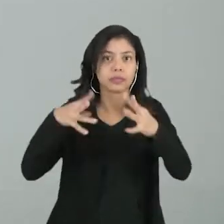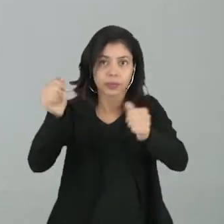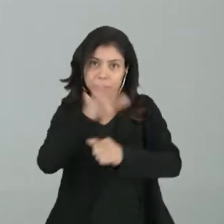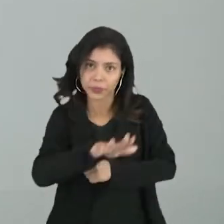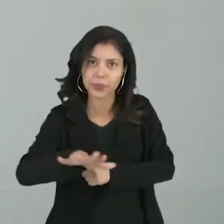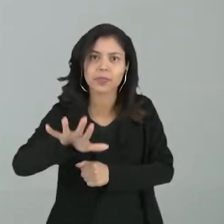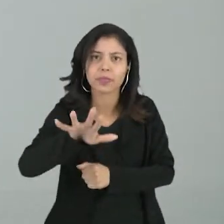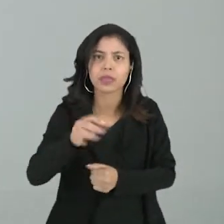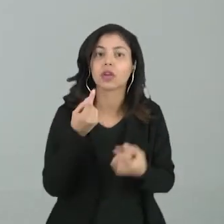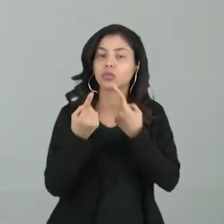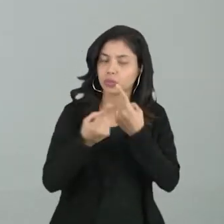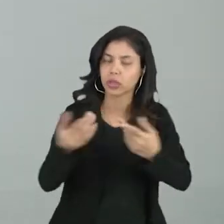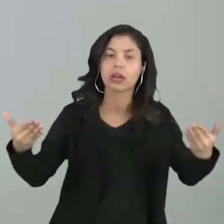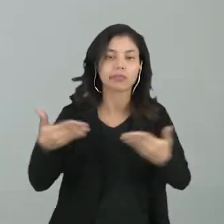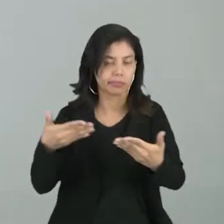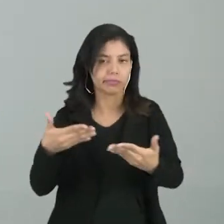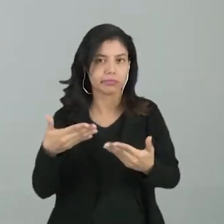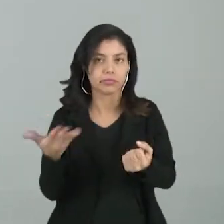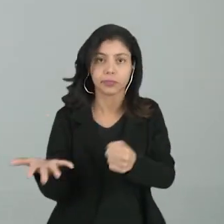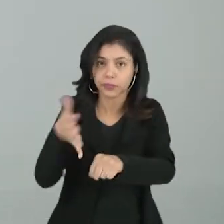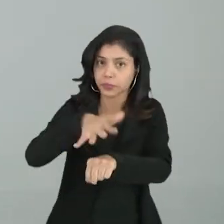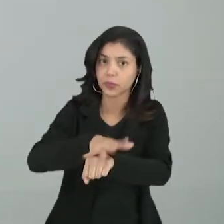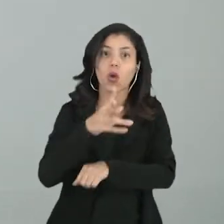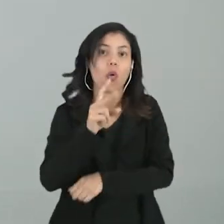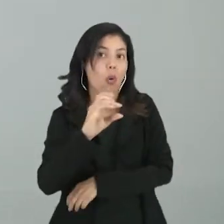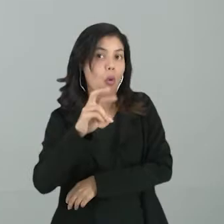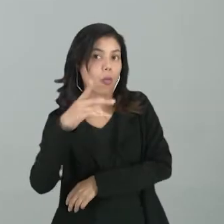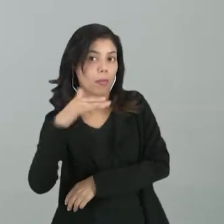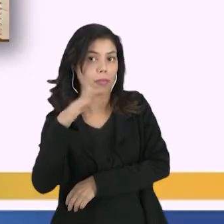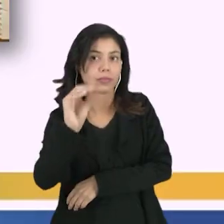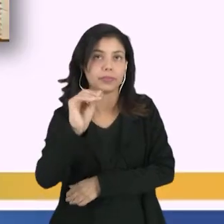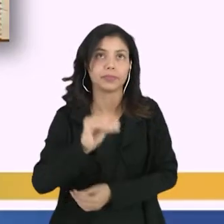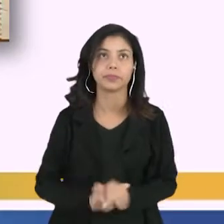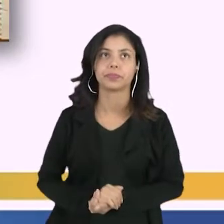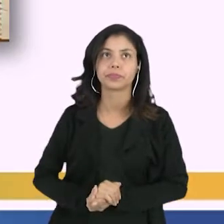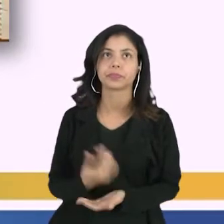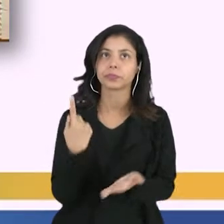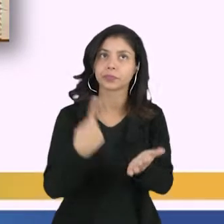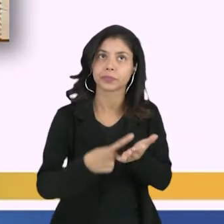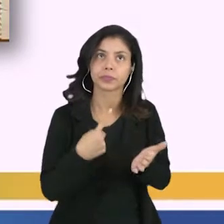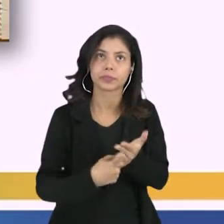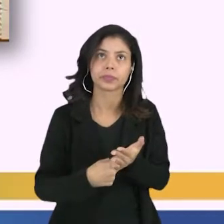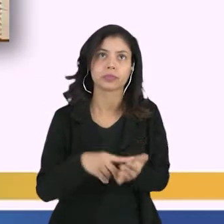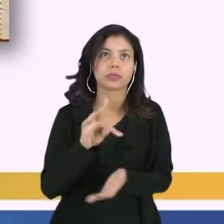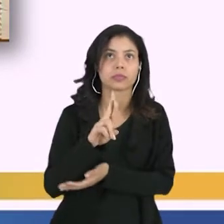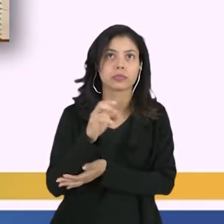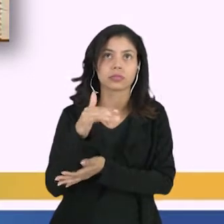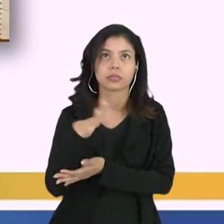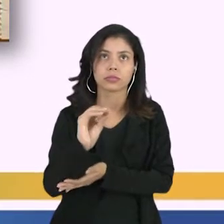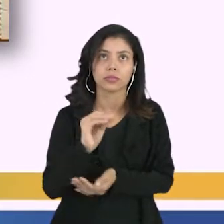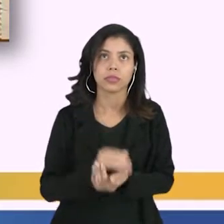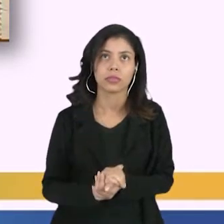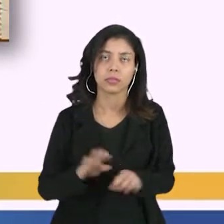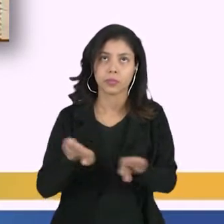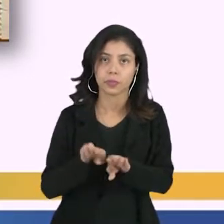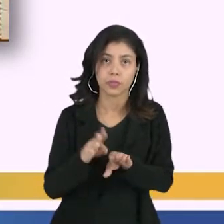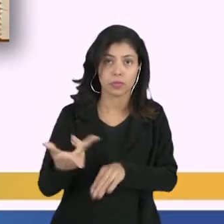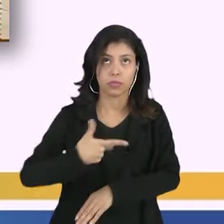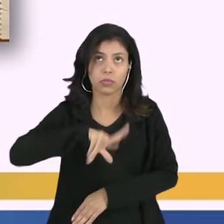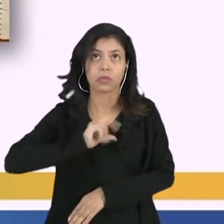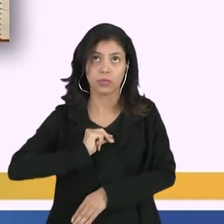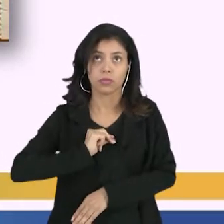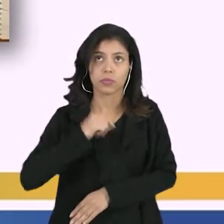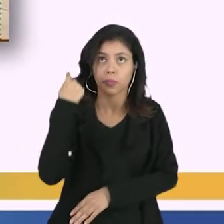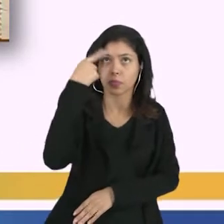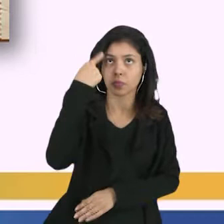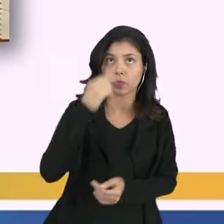nessa perspectiva, então, de ocupar, tá bom, pessoal? Então, assim, de acordo com o Tratado, né, de Tordesilhas,